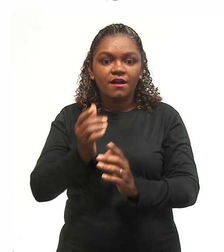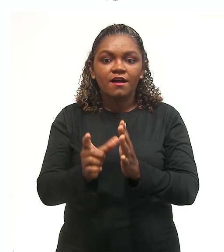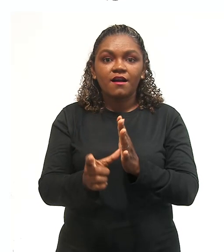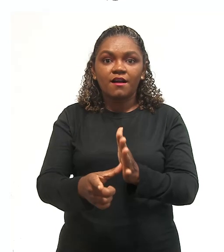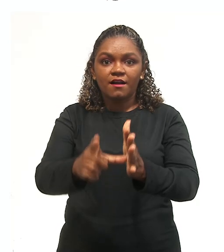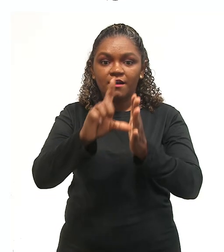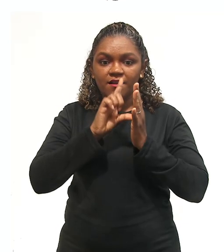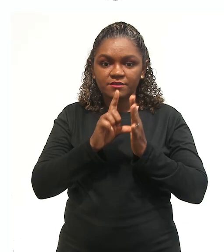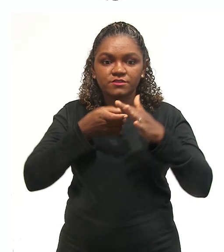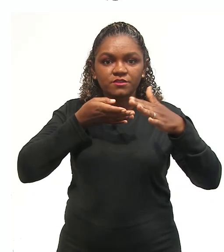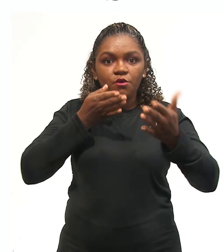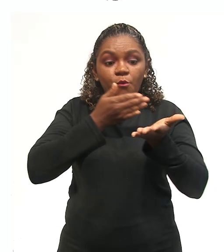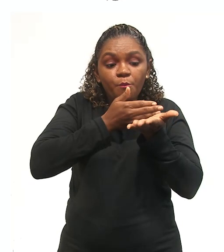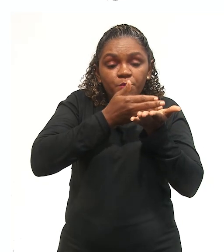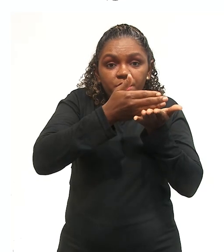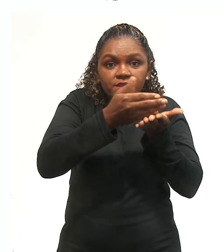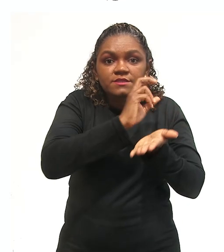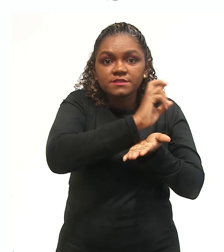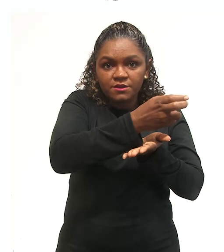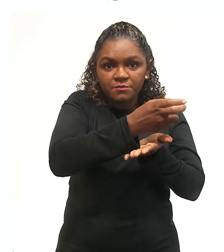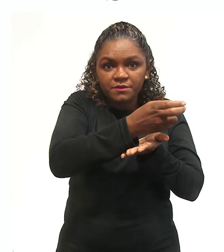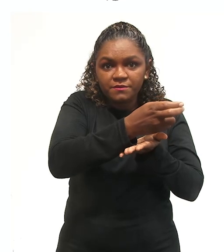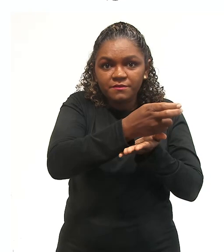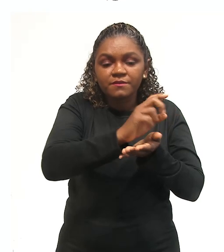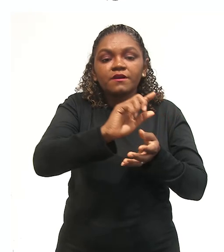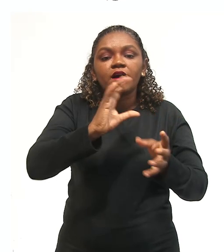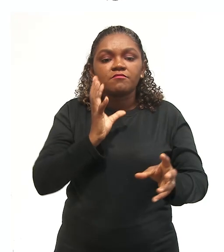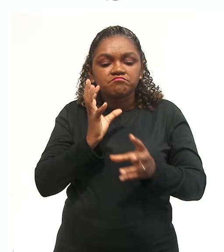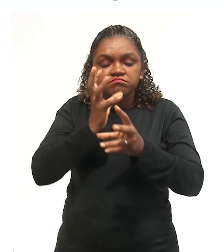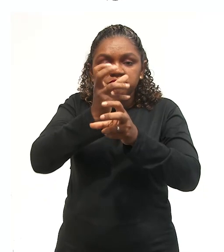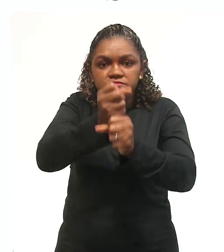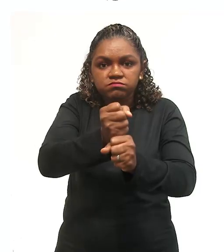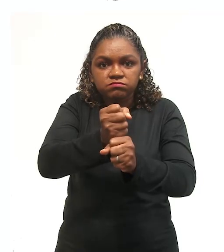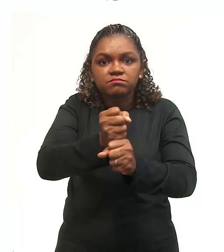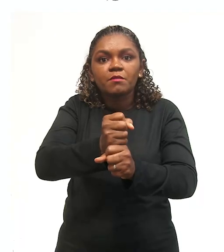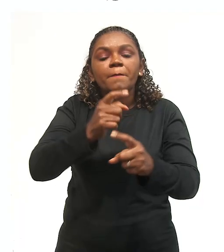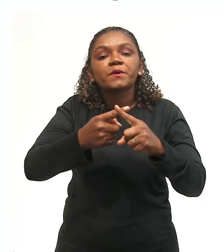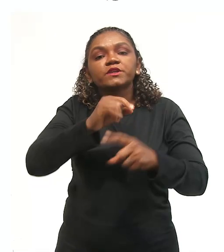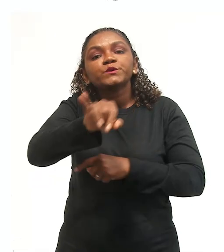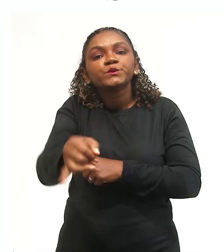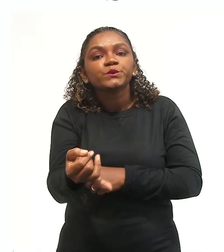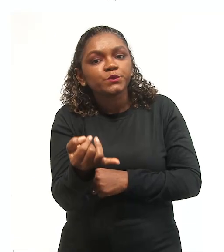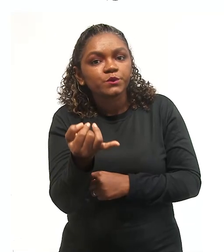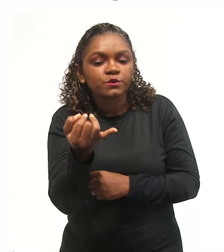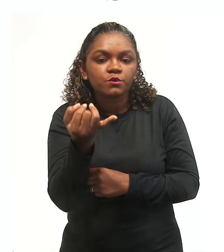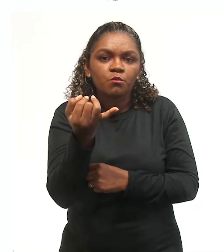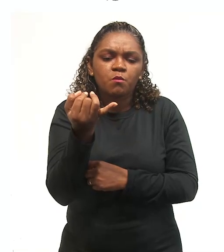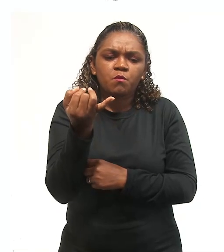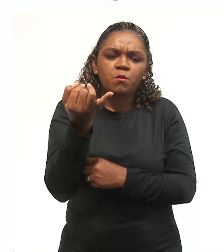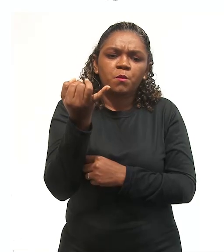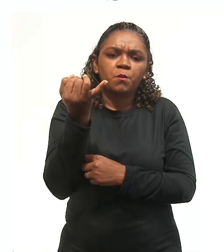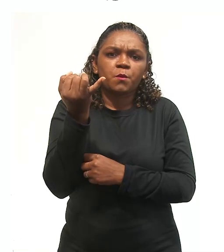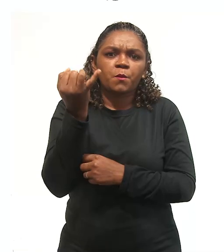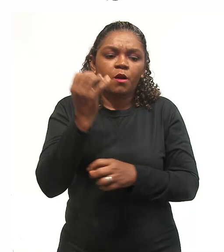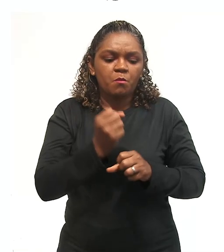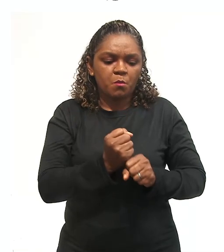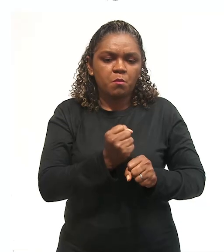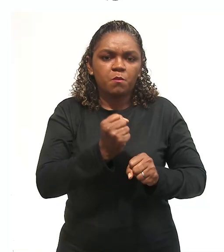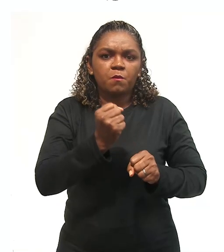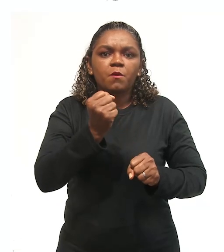tínhamos aqui um capital de 5.000, né? Então, foi atribuído os juros